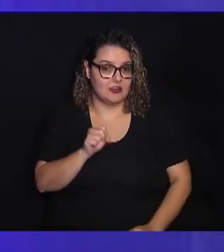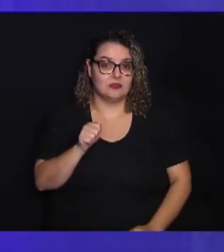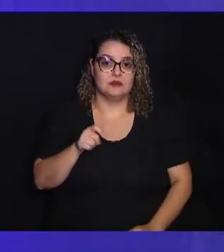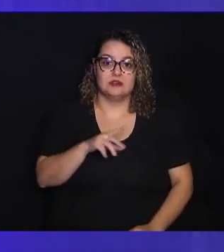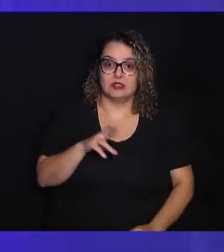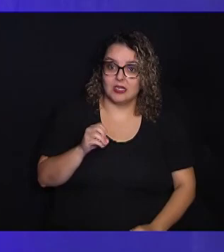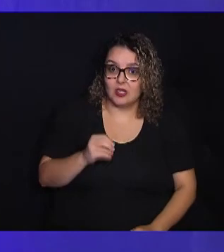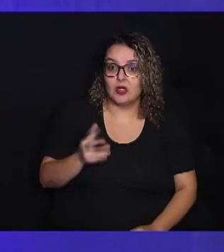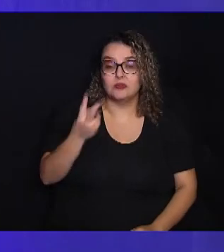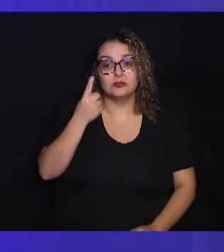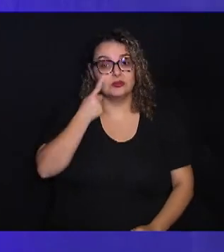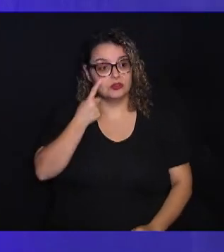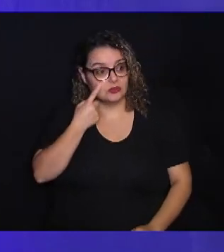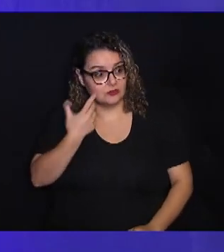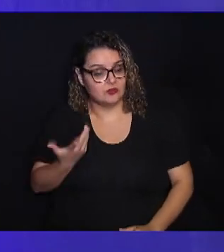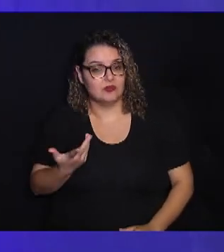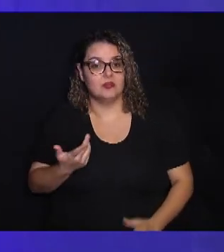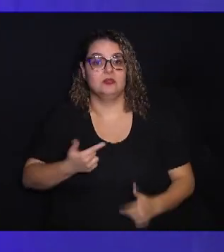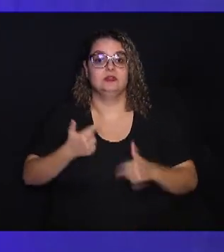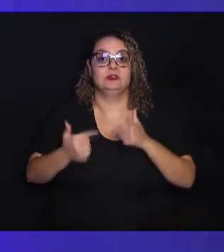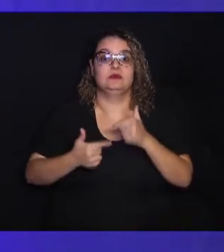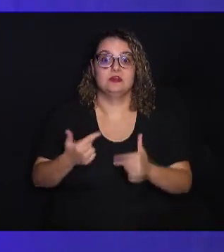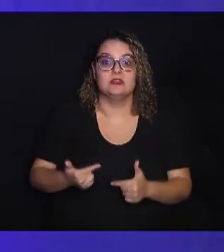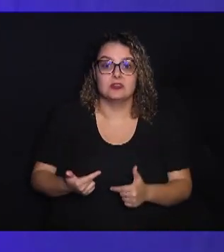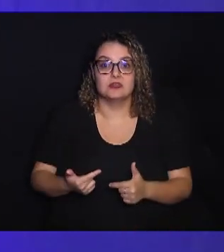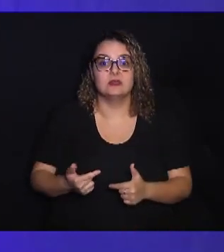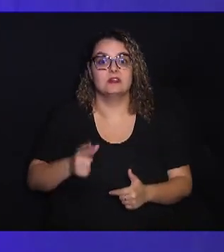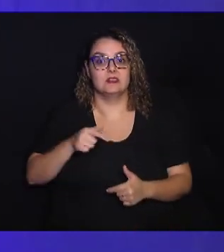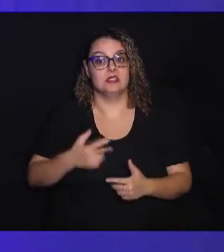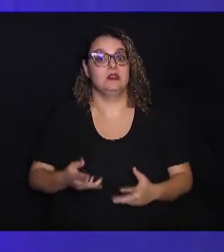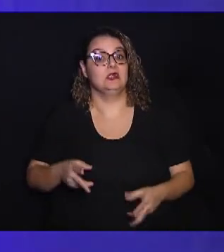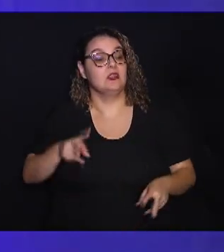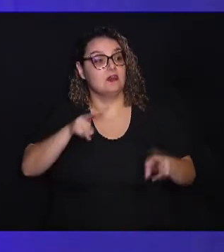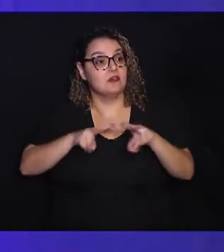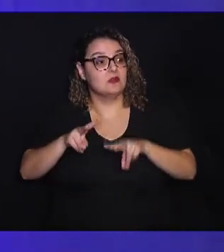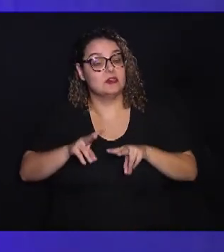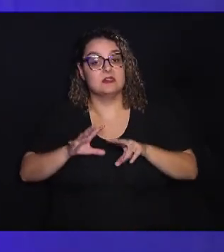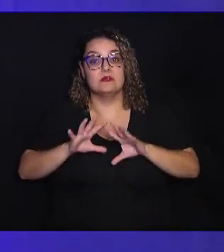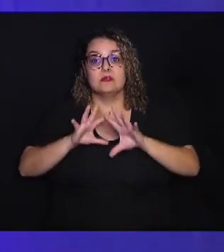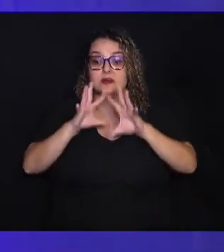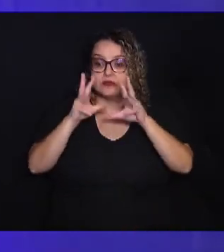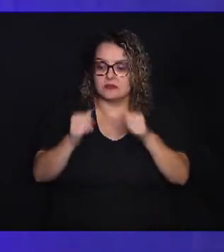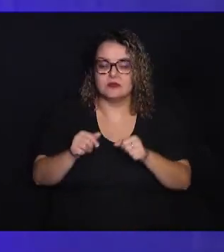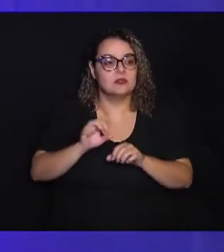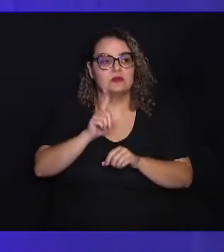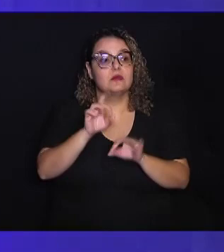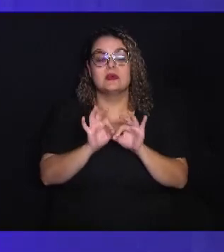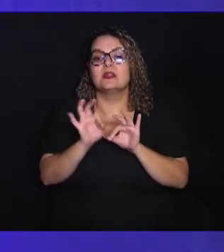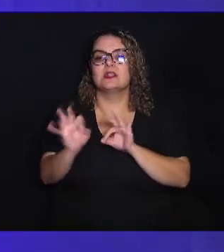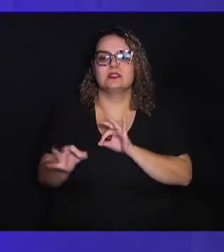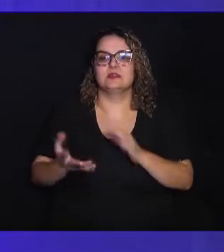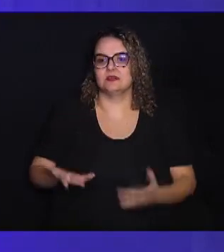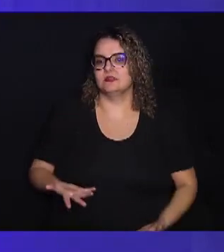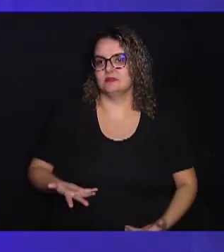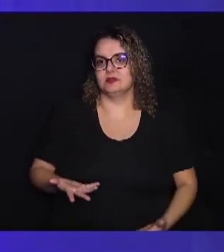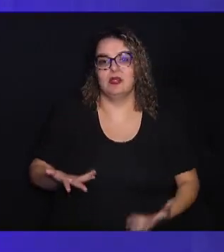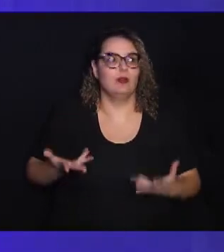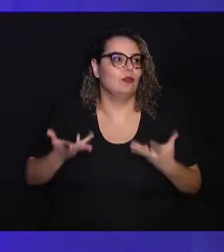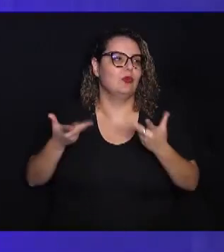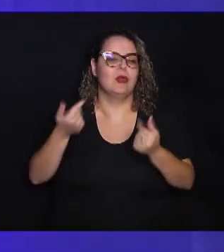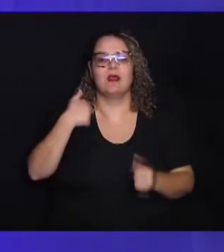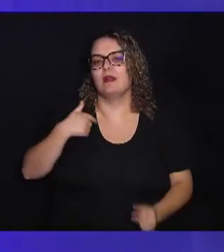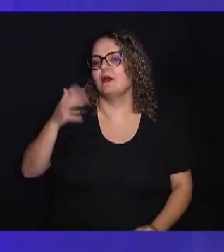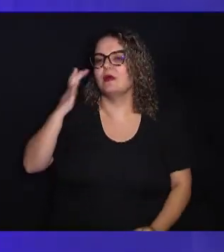ver as suas obras, de poder, que é uma coisa assim palpável, né? Que não foi uma coisa muito distante, porque eu imaginava, né,